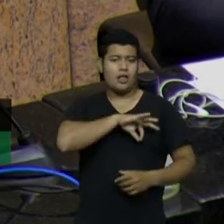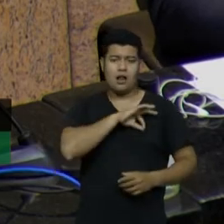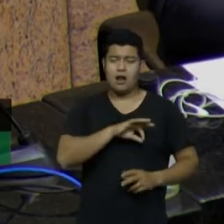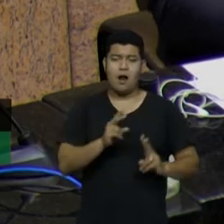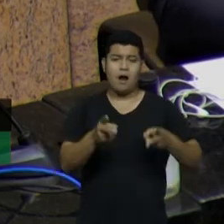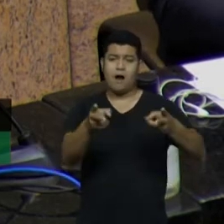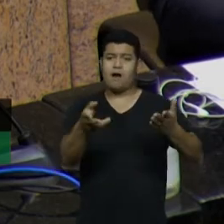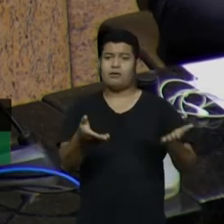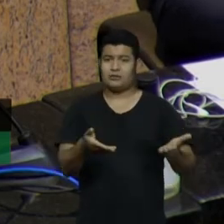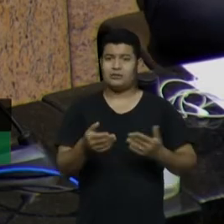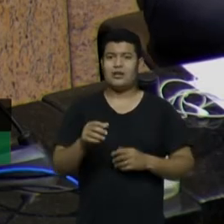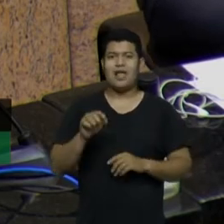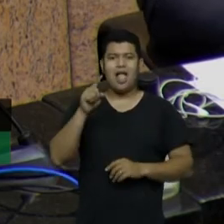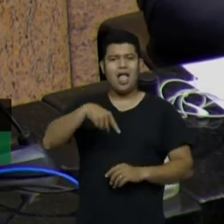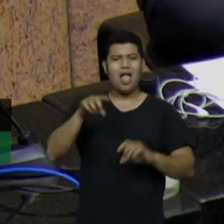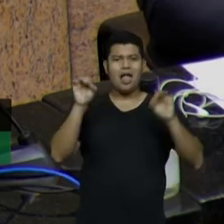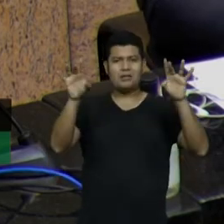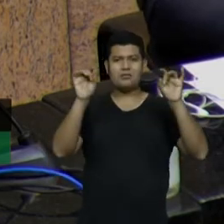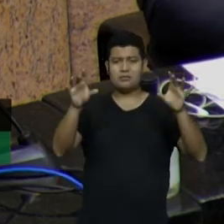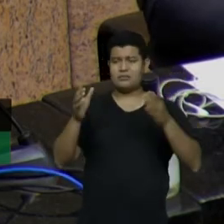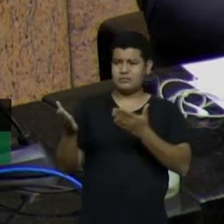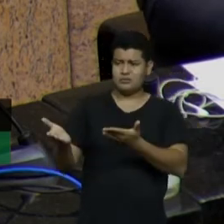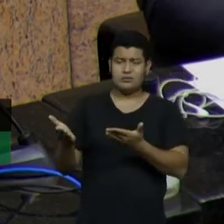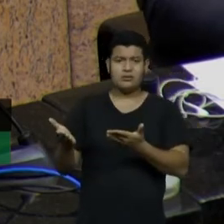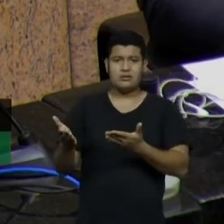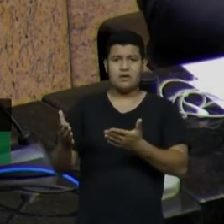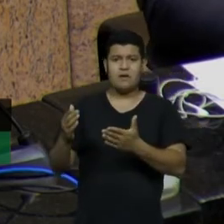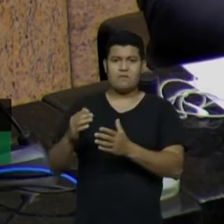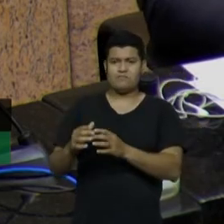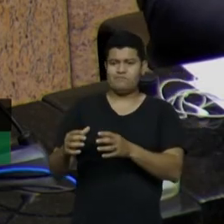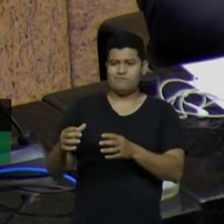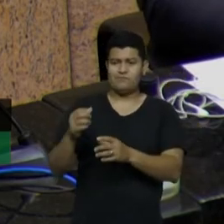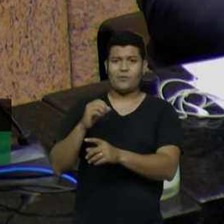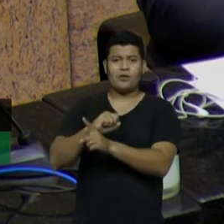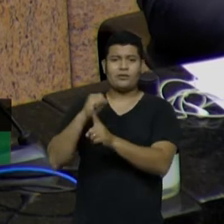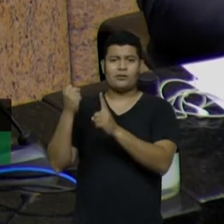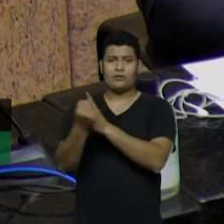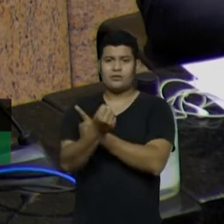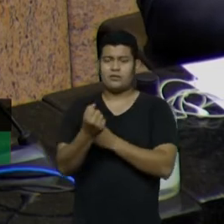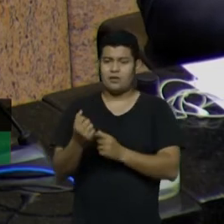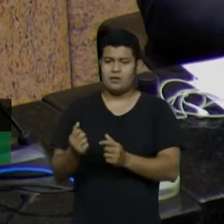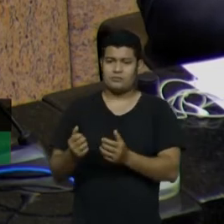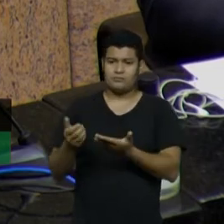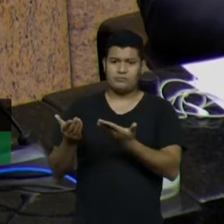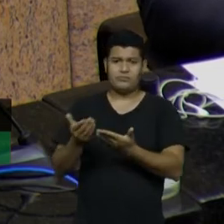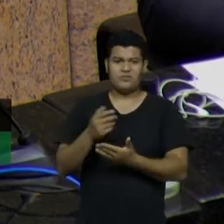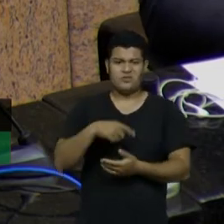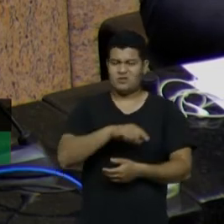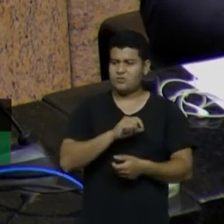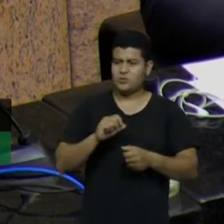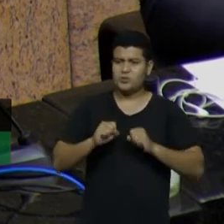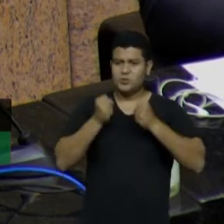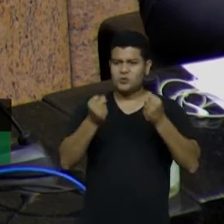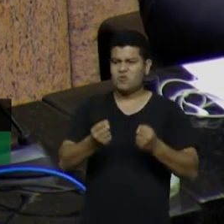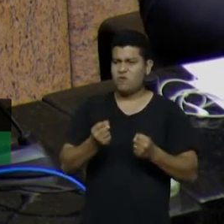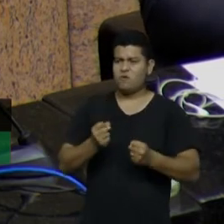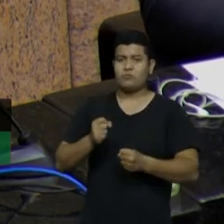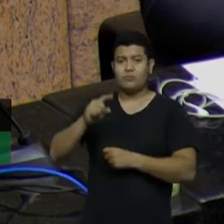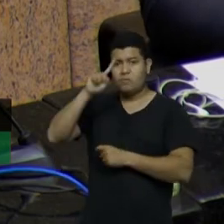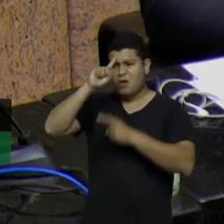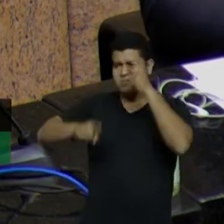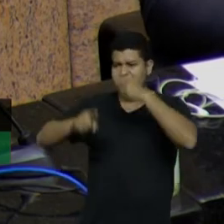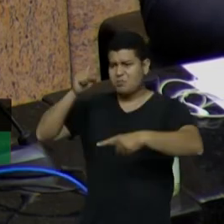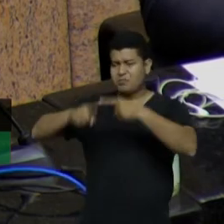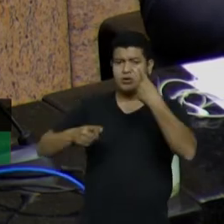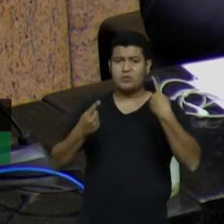privilégio. Fazer da sociedade de refém é um privilégio de uma elite burocrática que acredita que pode fazer o que quiser